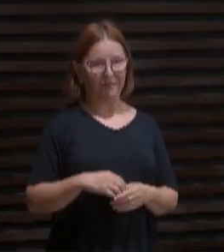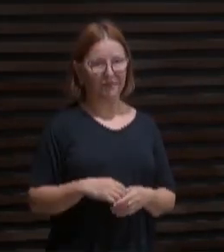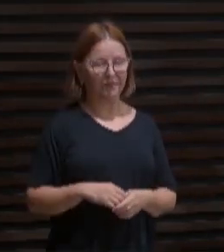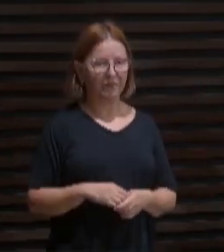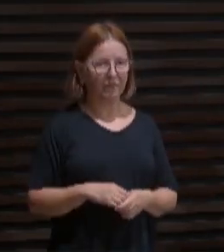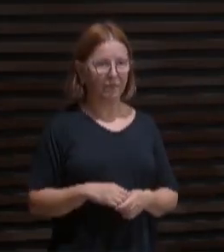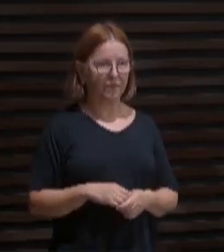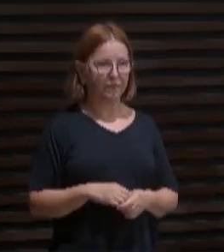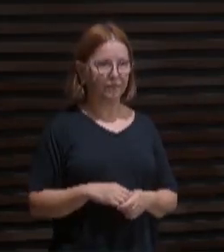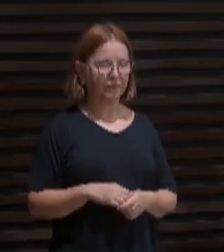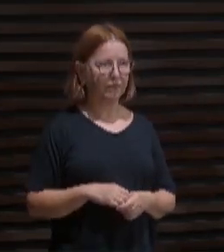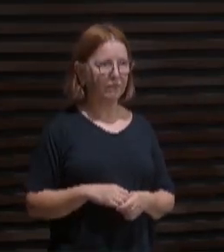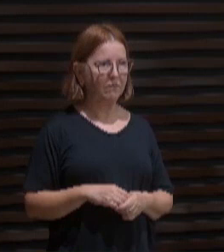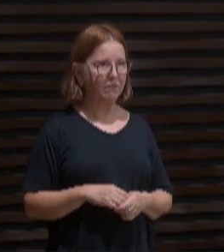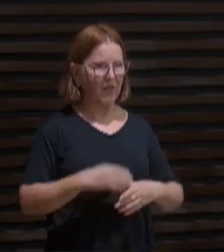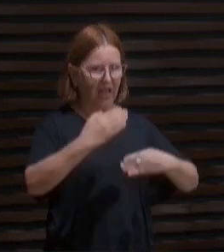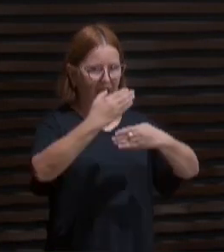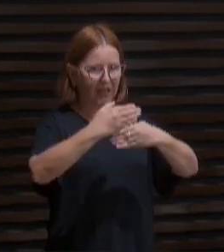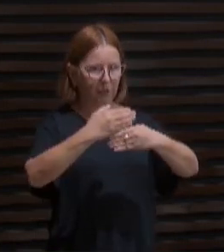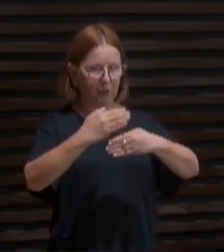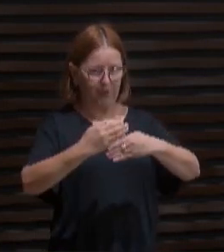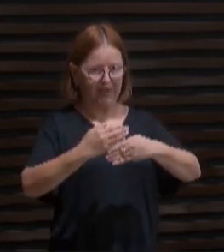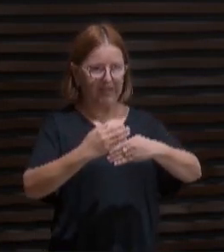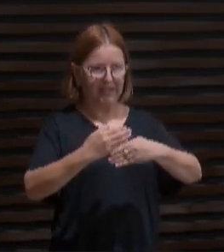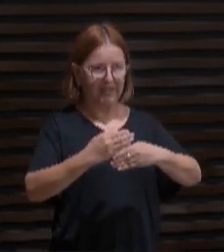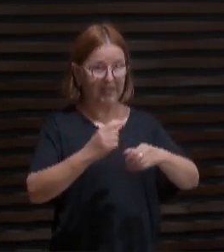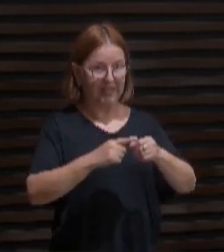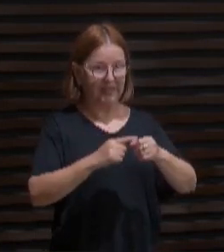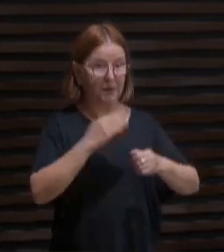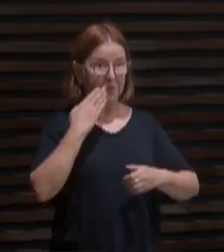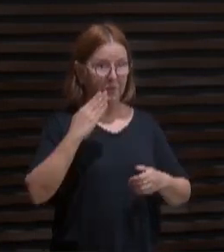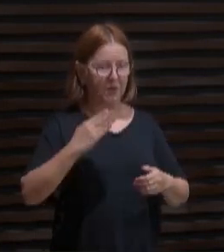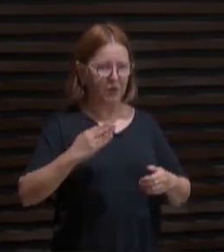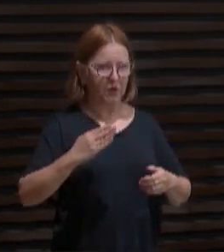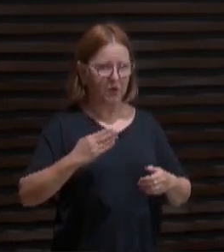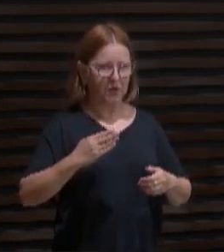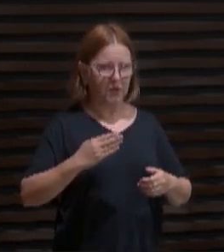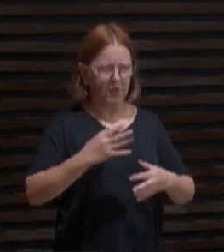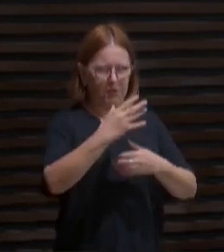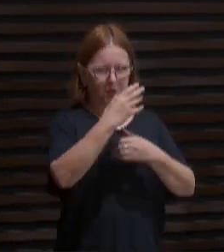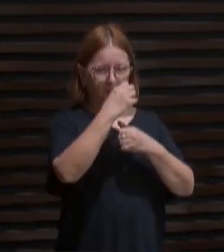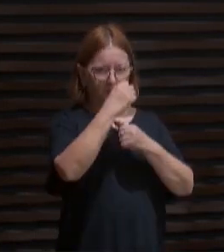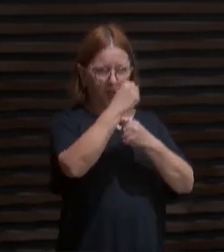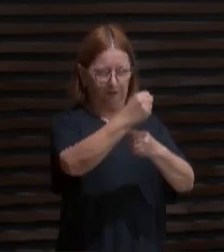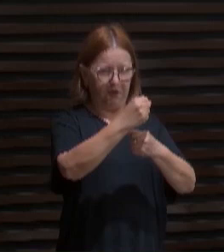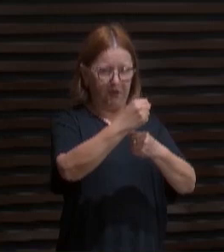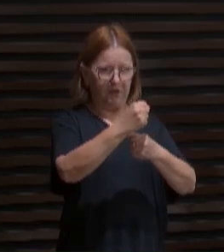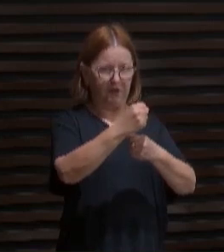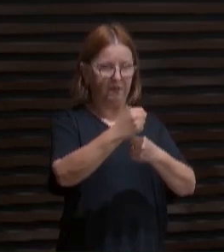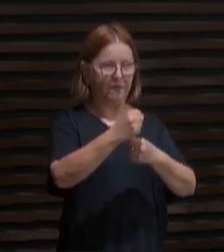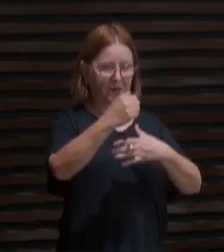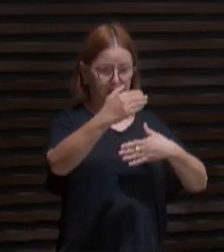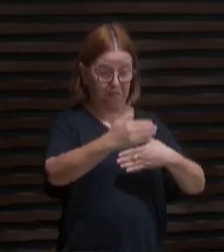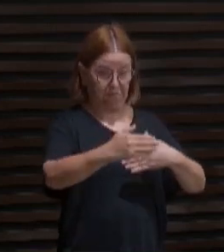As muralhas de Babilônia eram tão grossas que uma